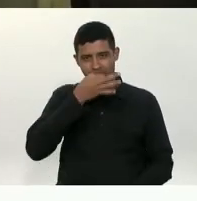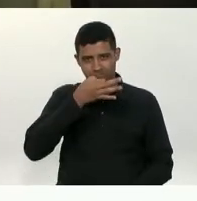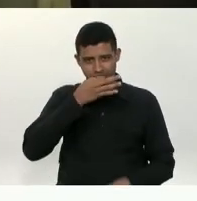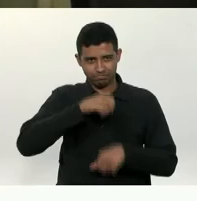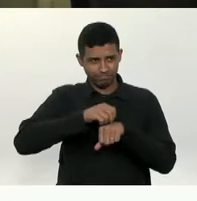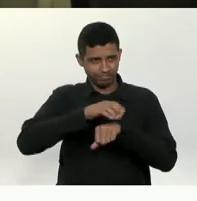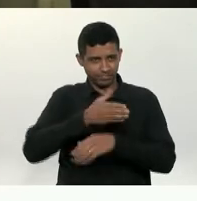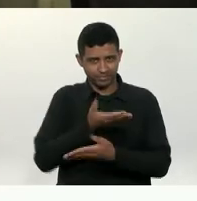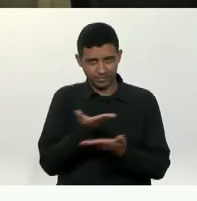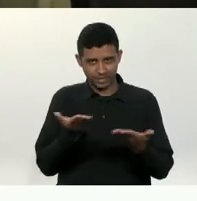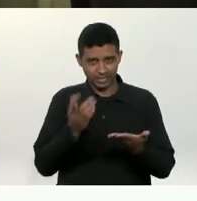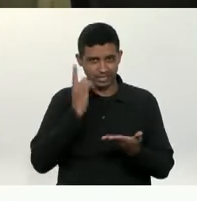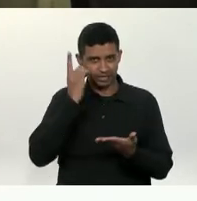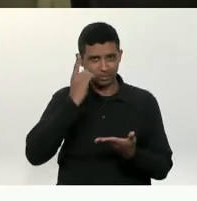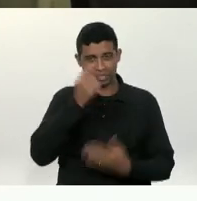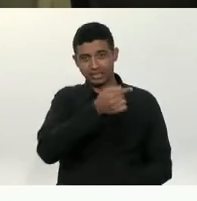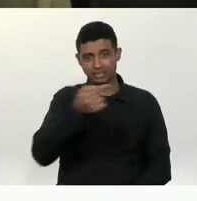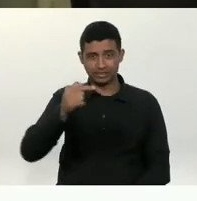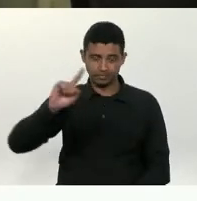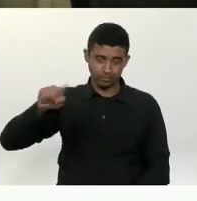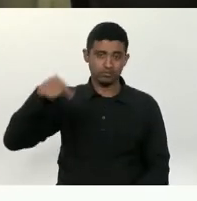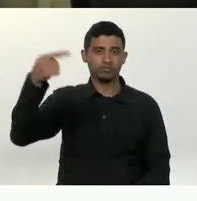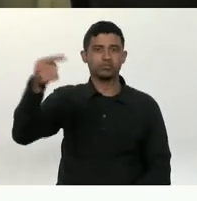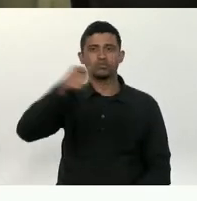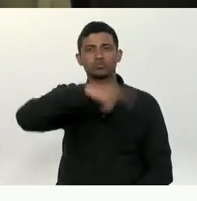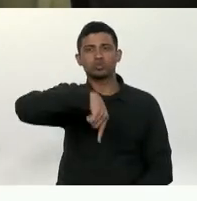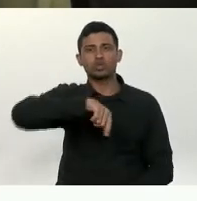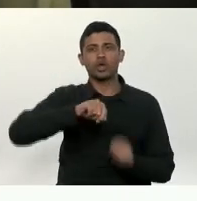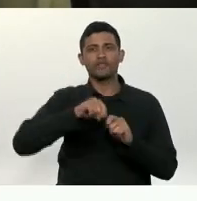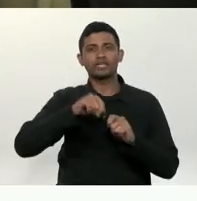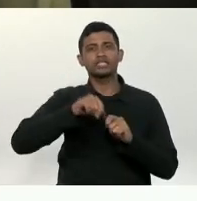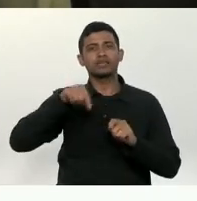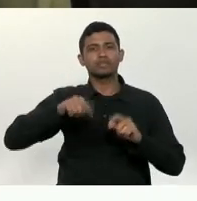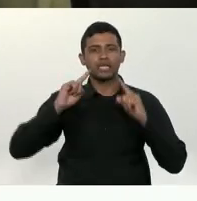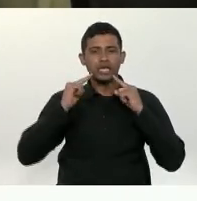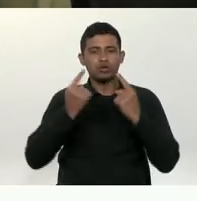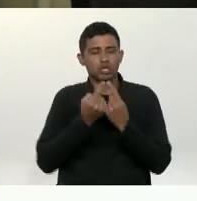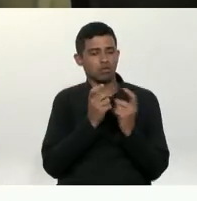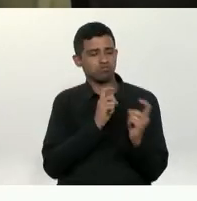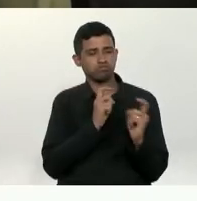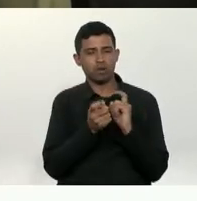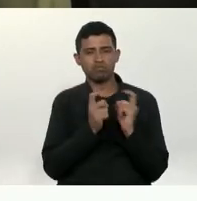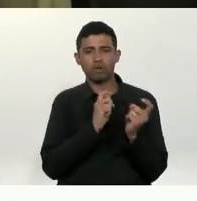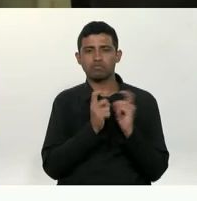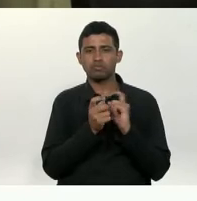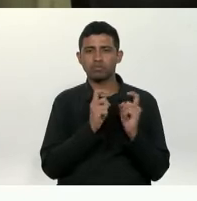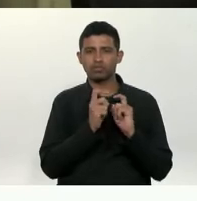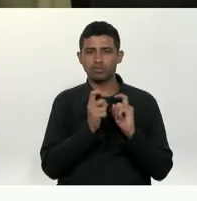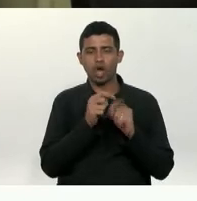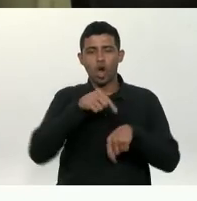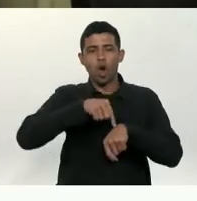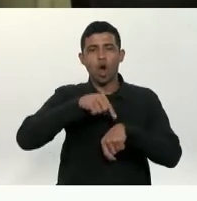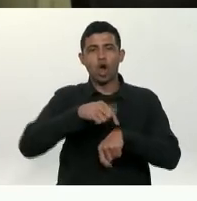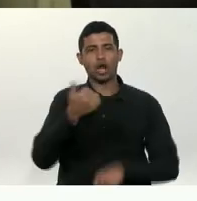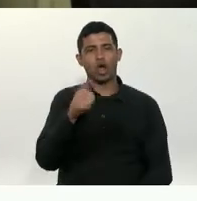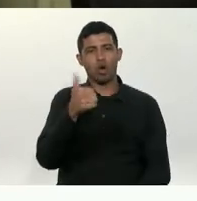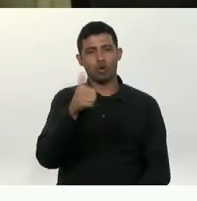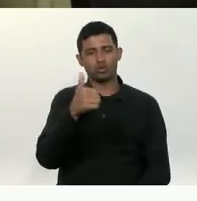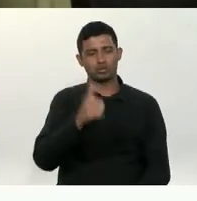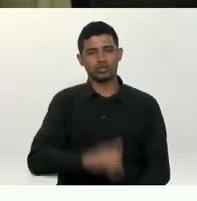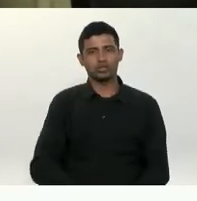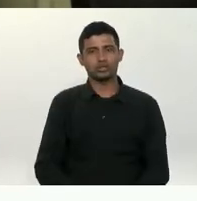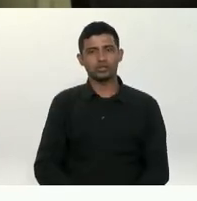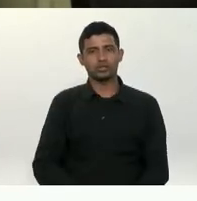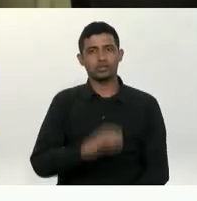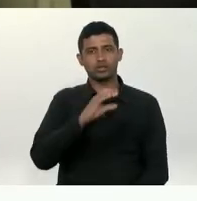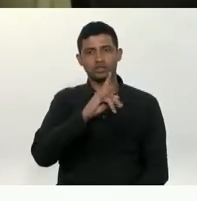deputados, na próxima semana, nós fazemos uma reunião deliberativa, às 11 horas. A